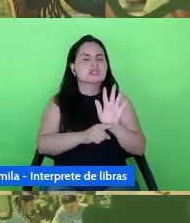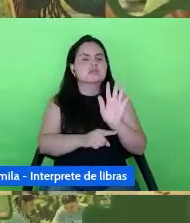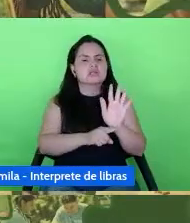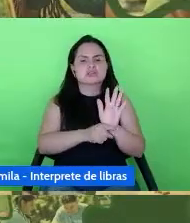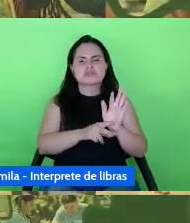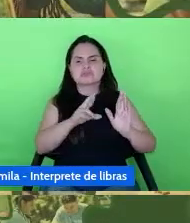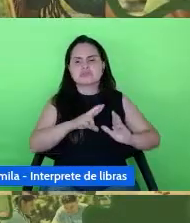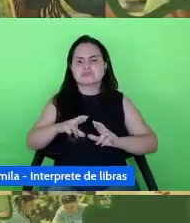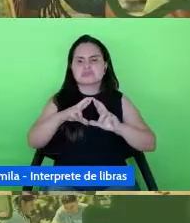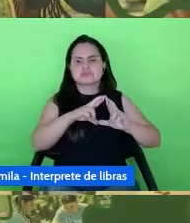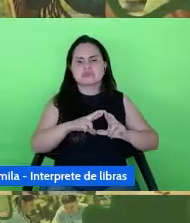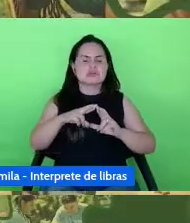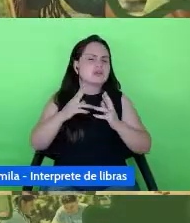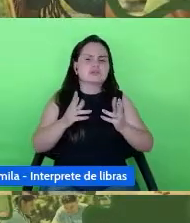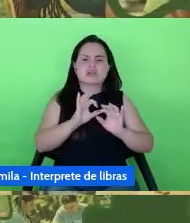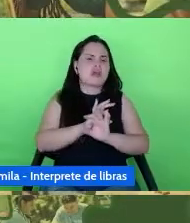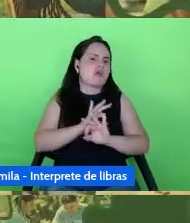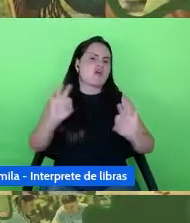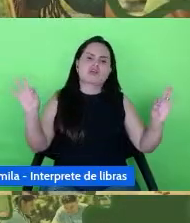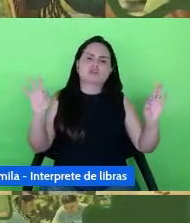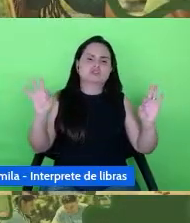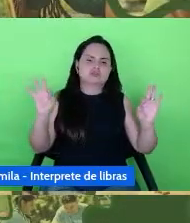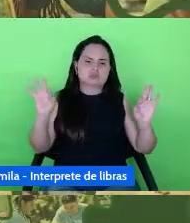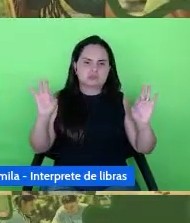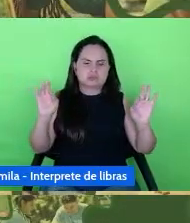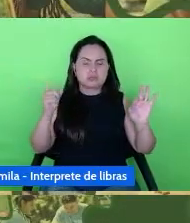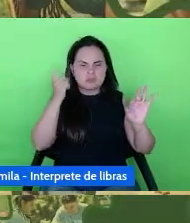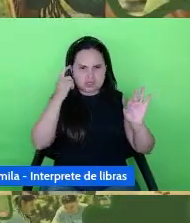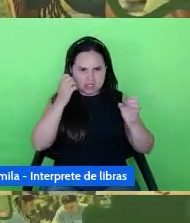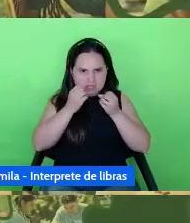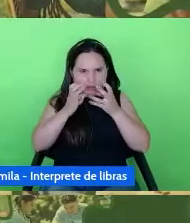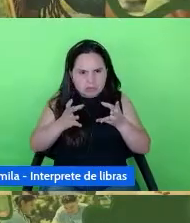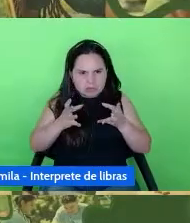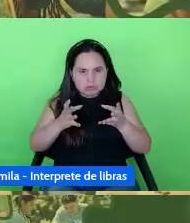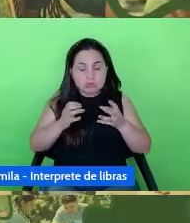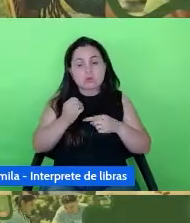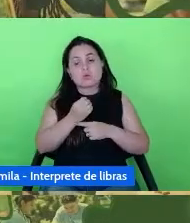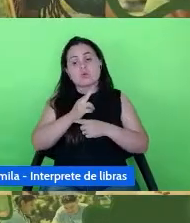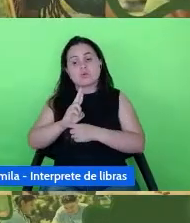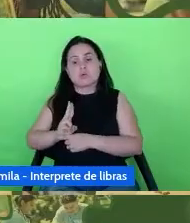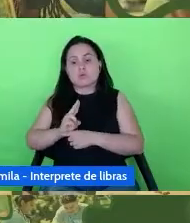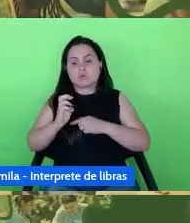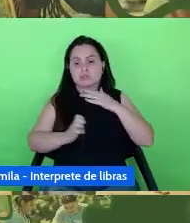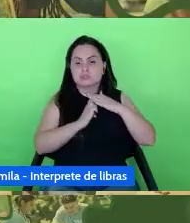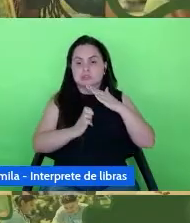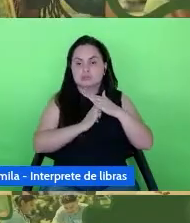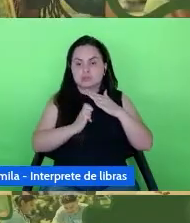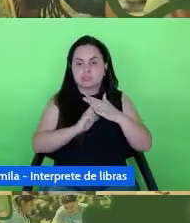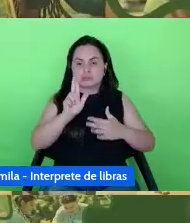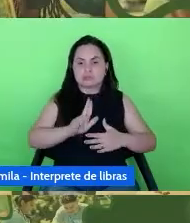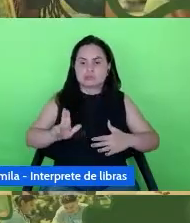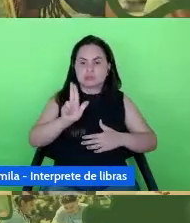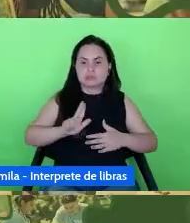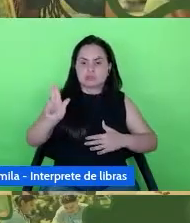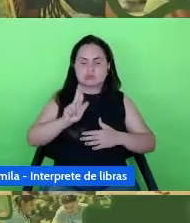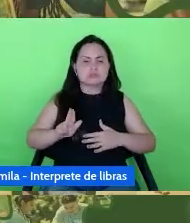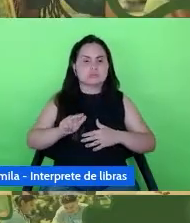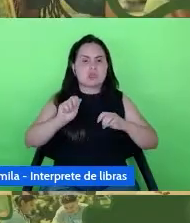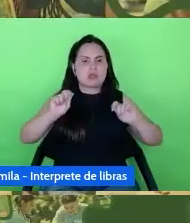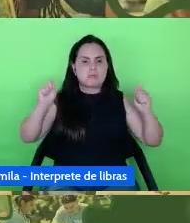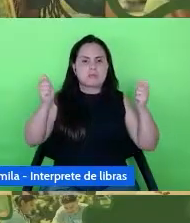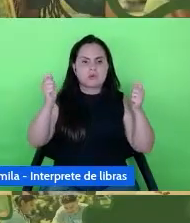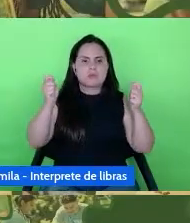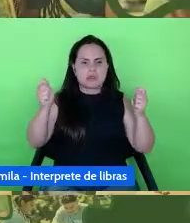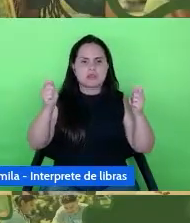está ótimo. E achar que isso já está valendo. Ou empresas que usam de propagandas falsas para dizer